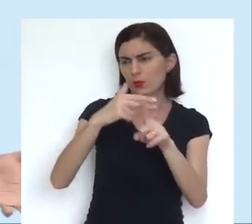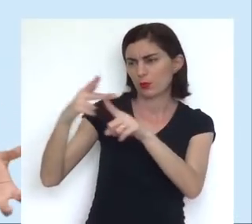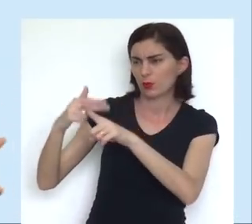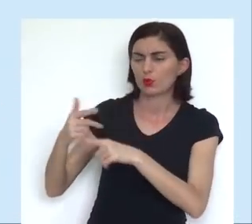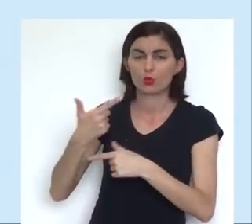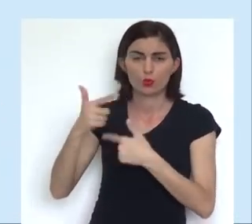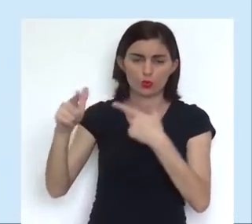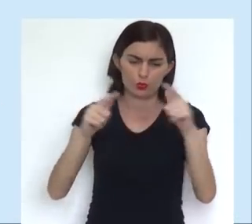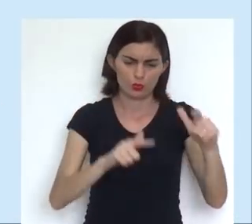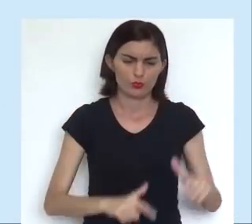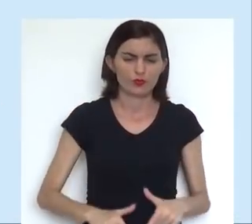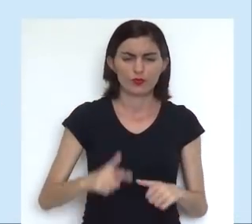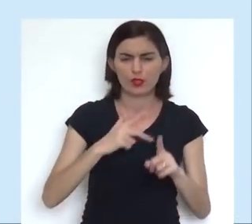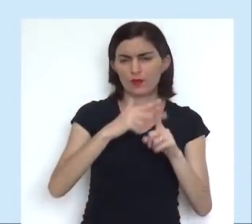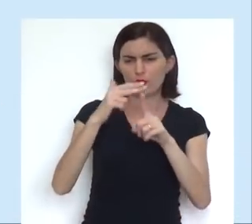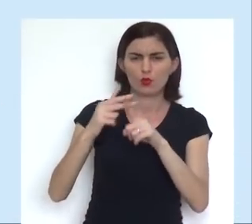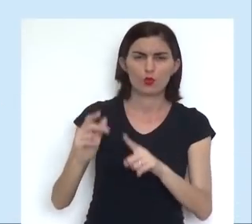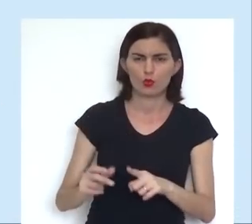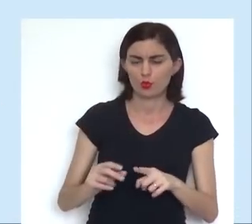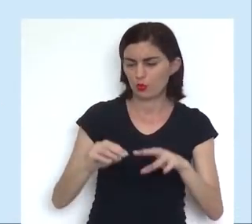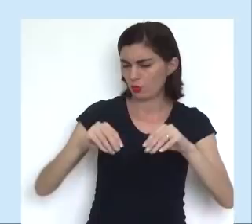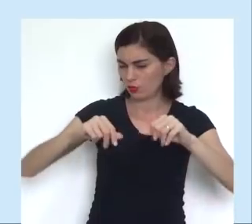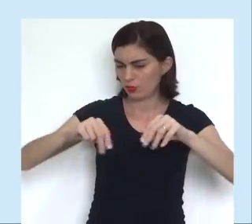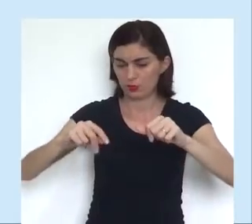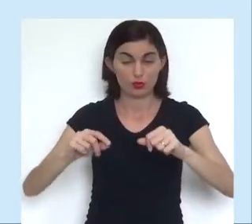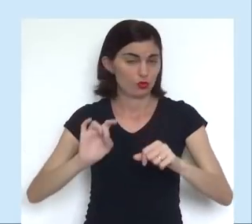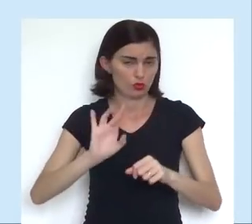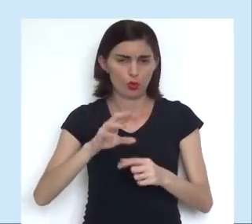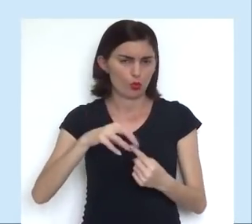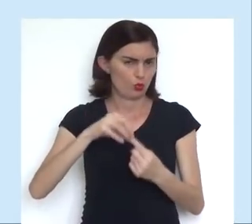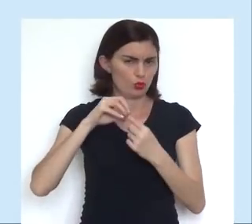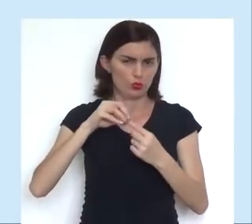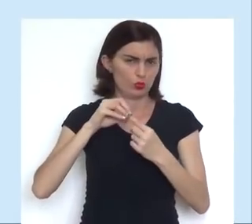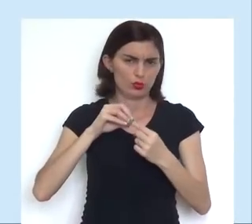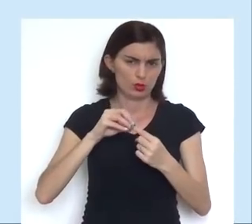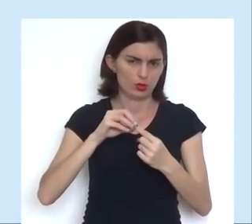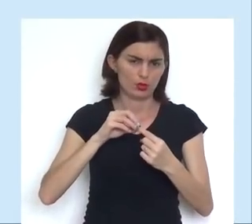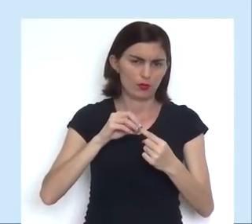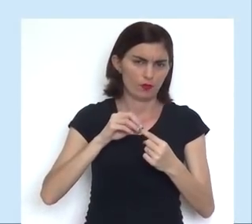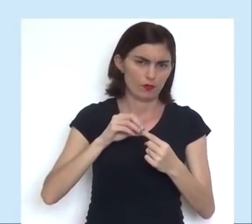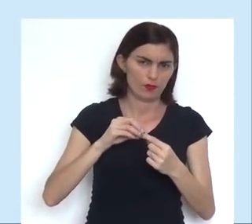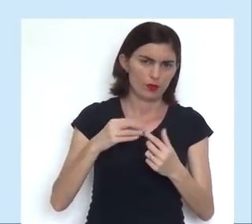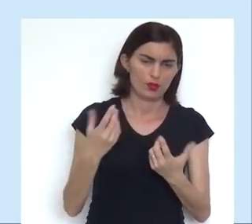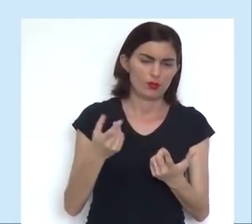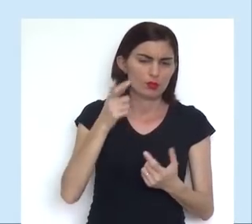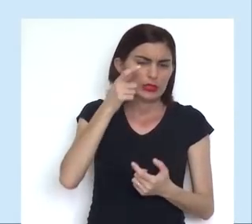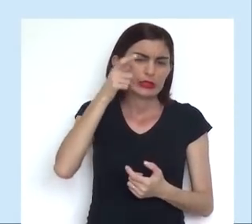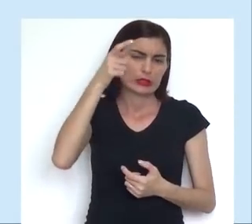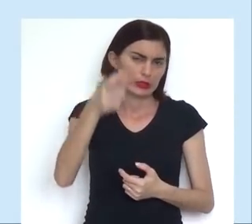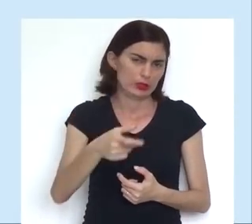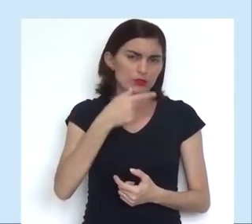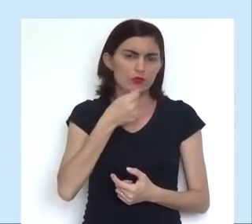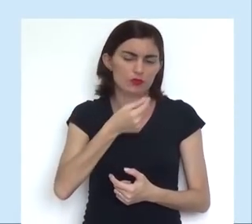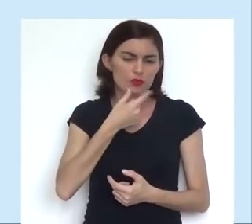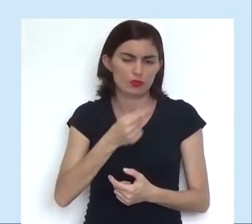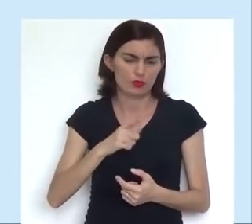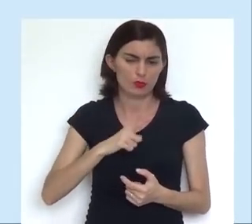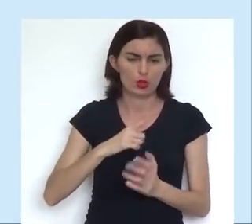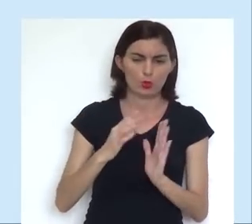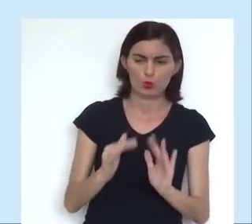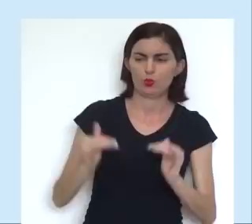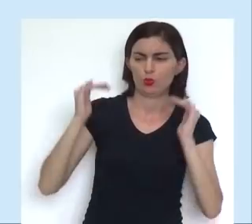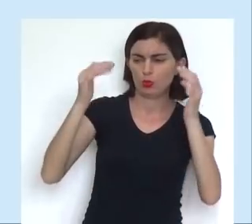outros territórios. Conquistar o solo não era a única forma que o homem tinha de